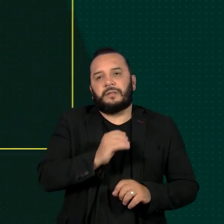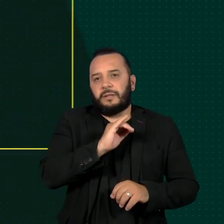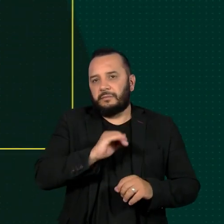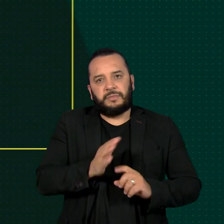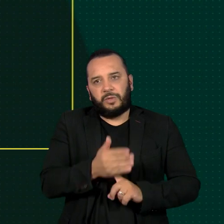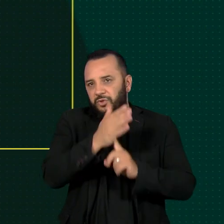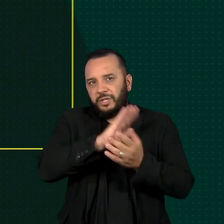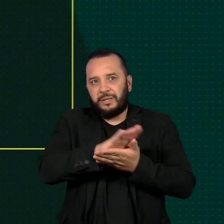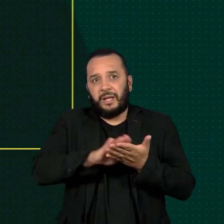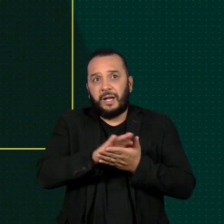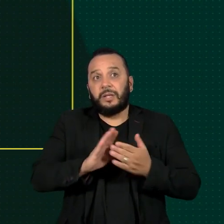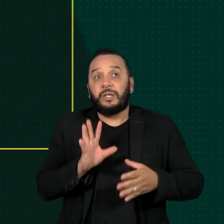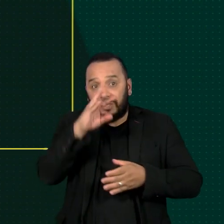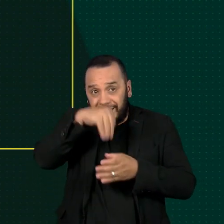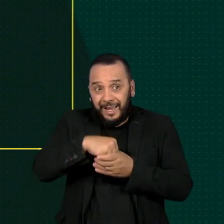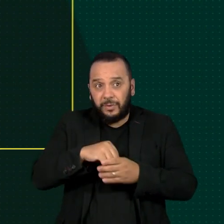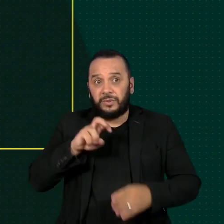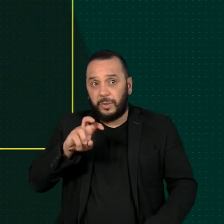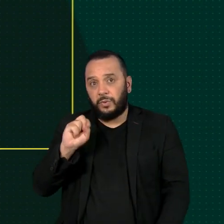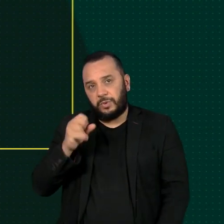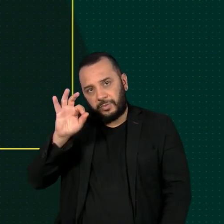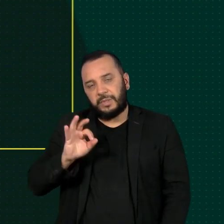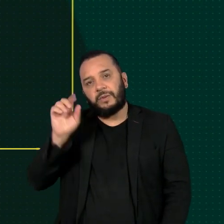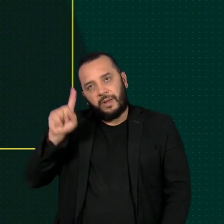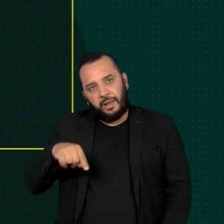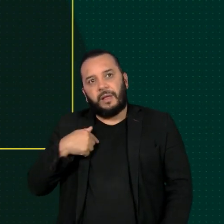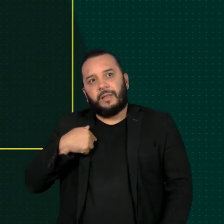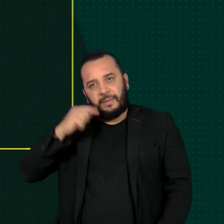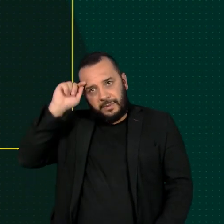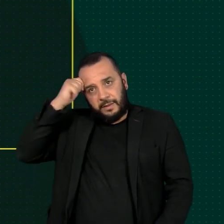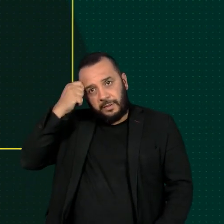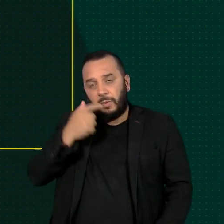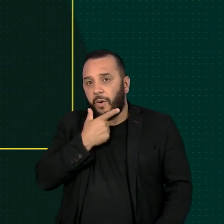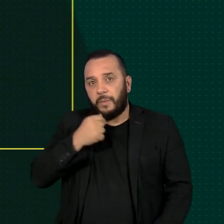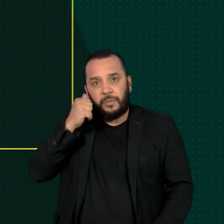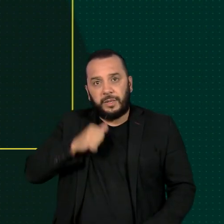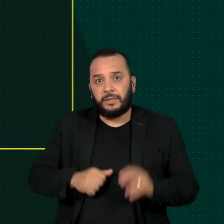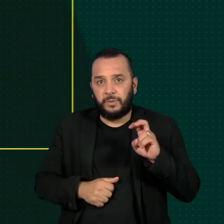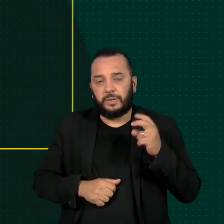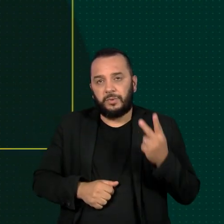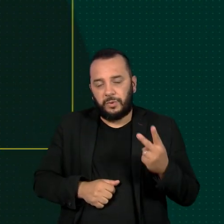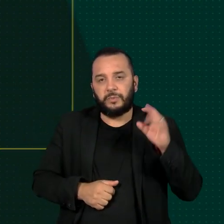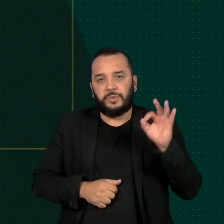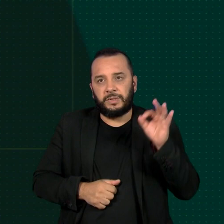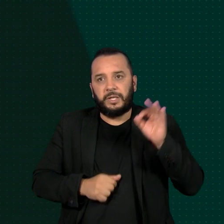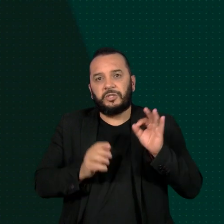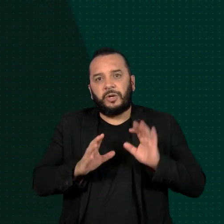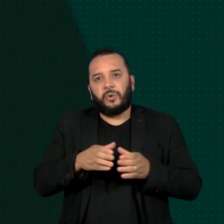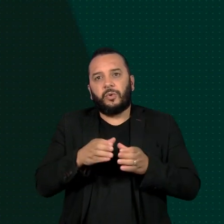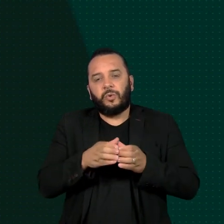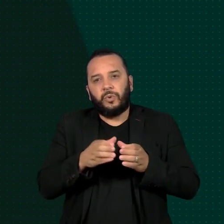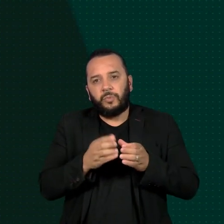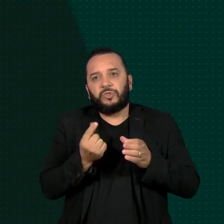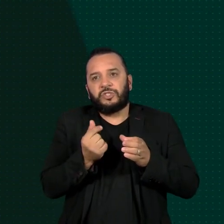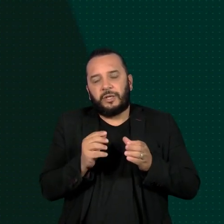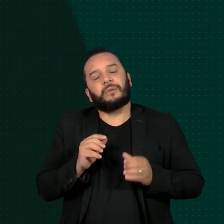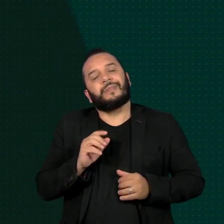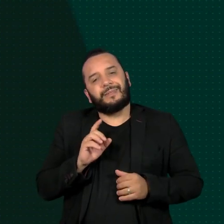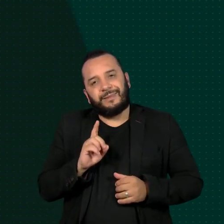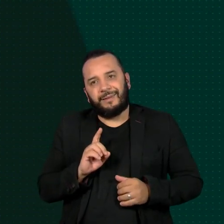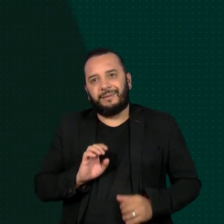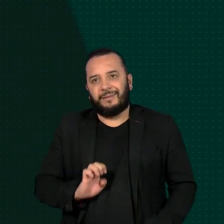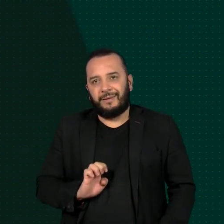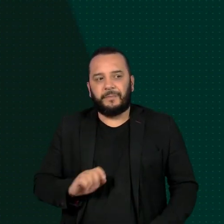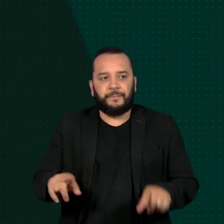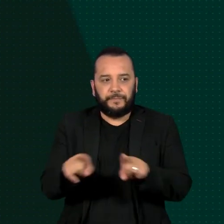58% são negros e negras e 52% pertencem à classe D e E. O estudo revela também que 62%